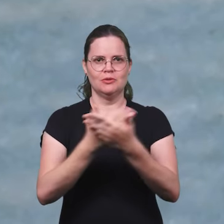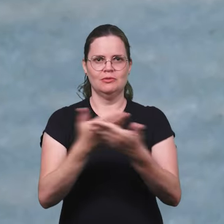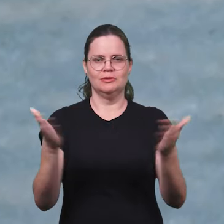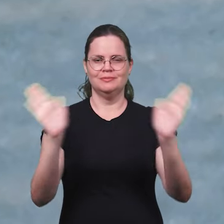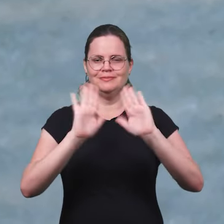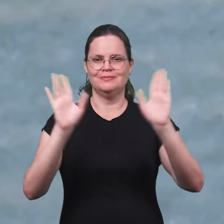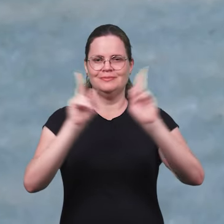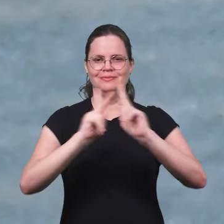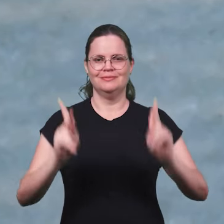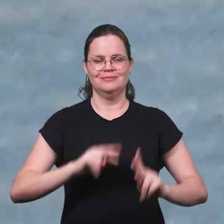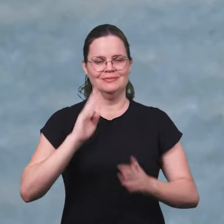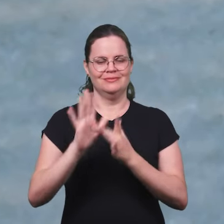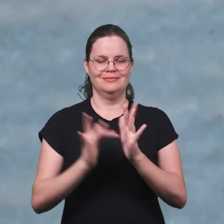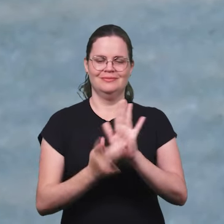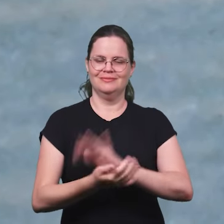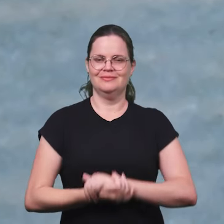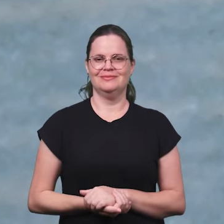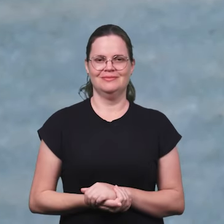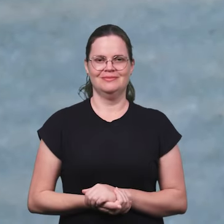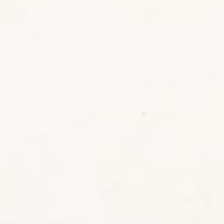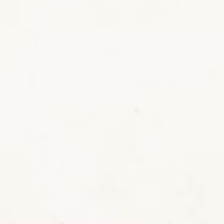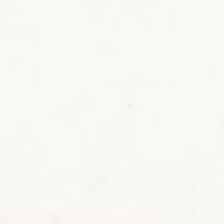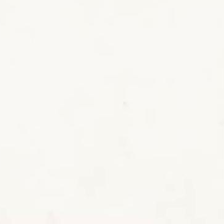abençoe, a paz do Senhor Jesus.